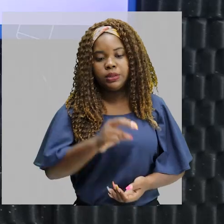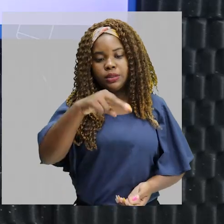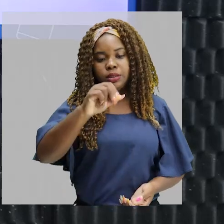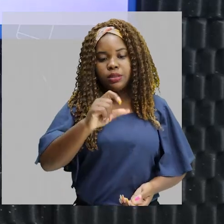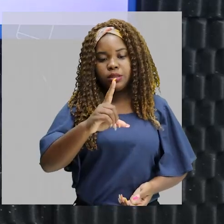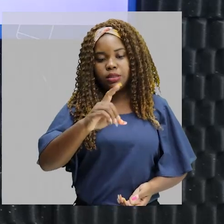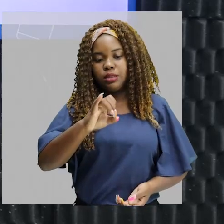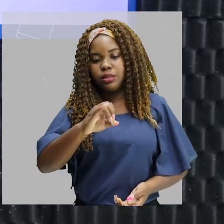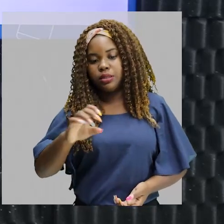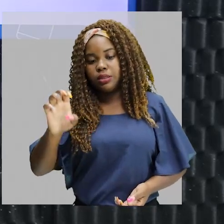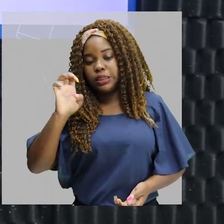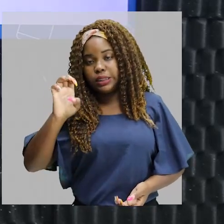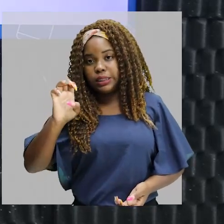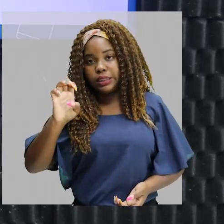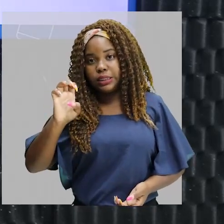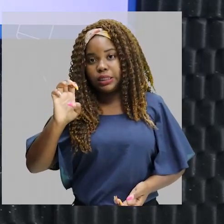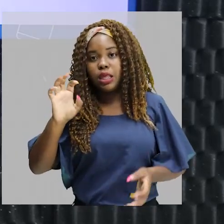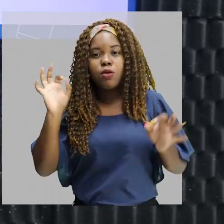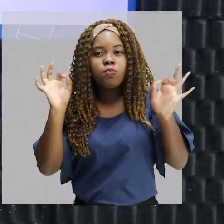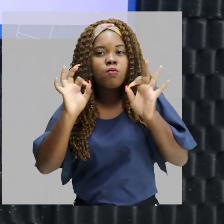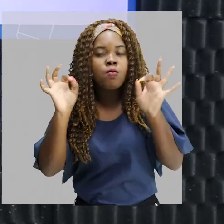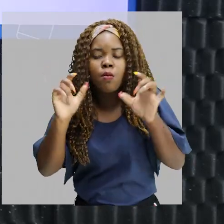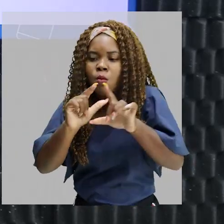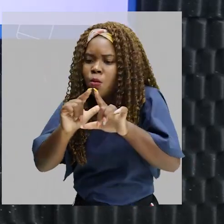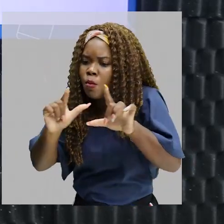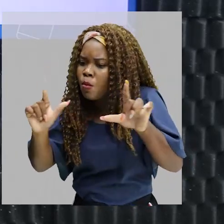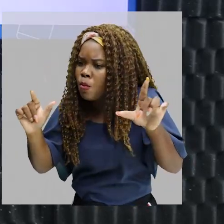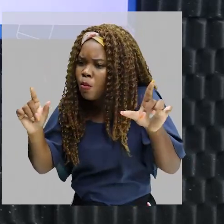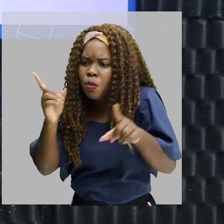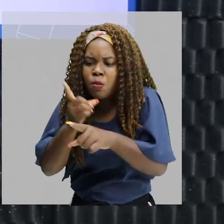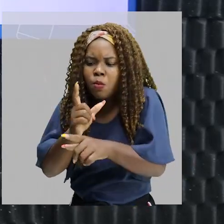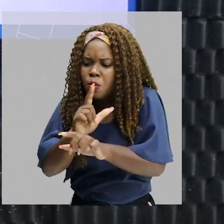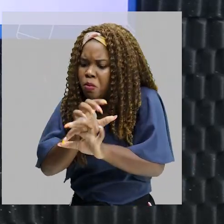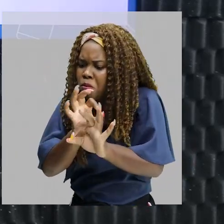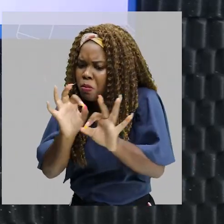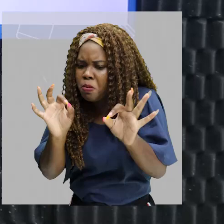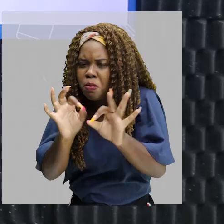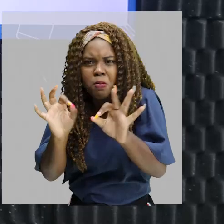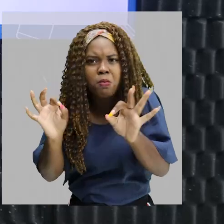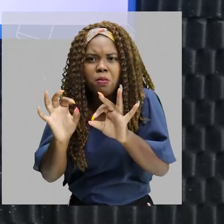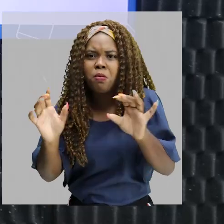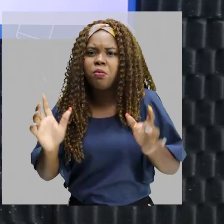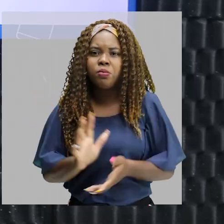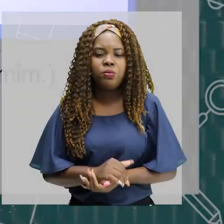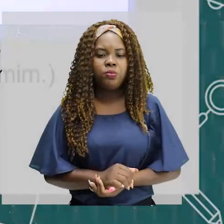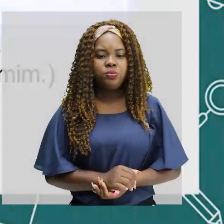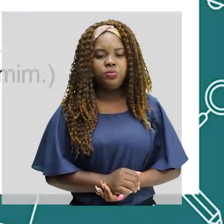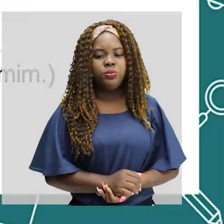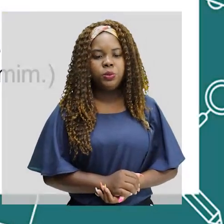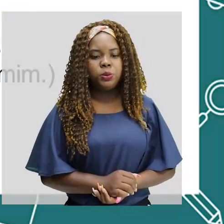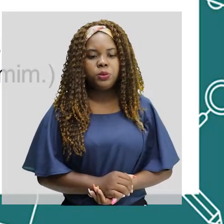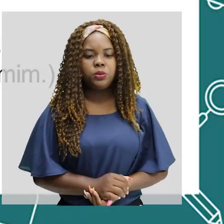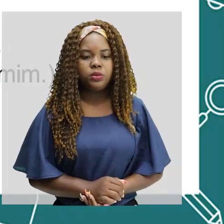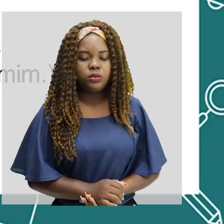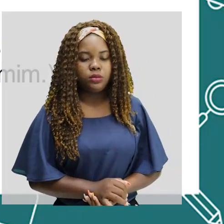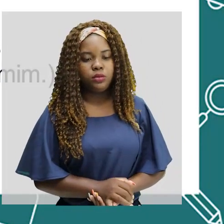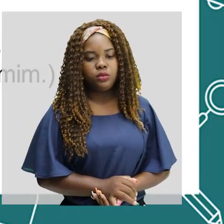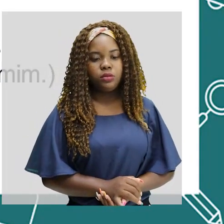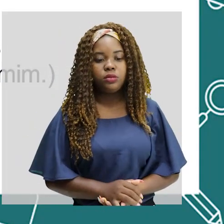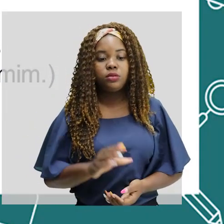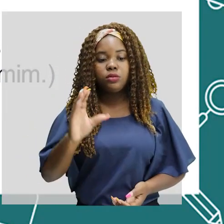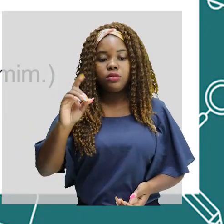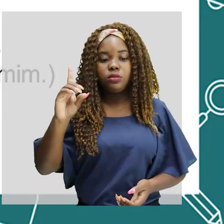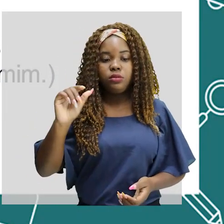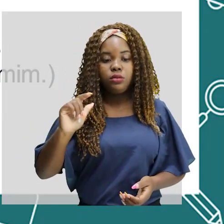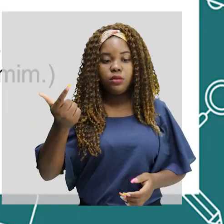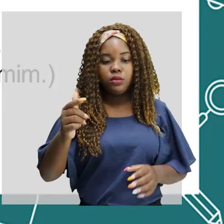Nadie, ninguém. Nada, nada. Não esqueçam. Cada é